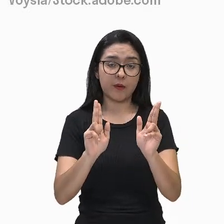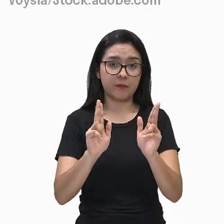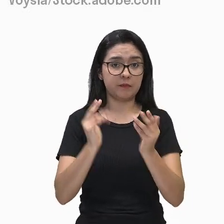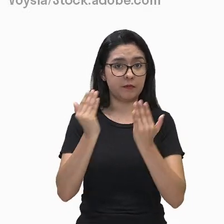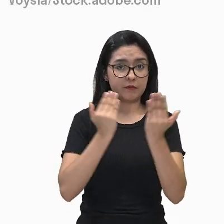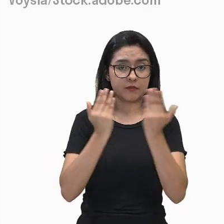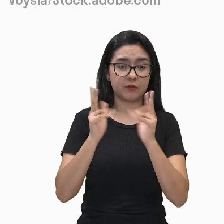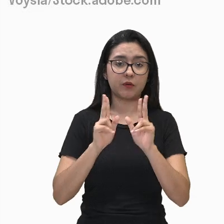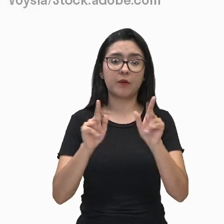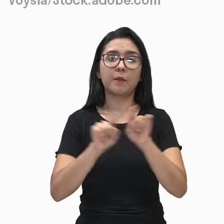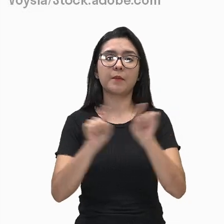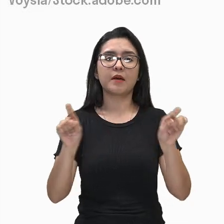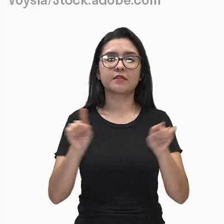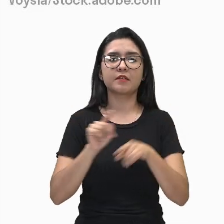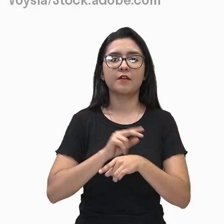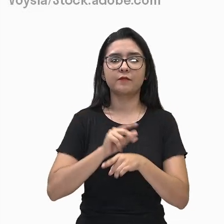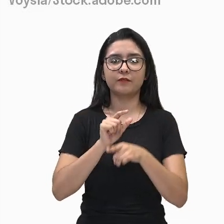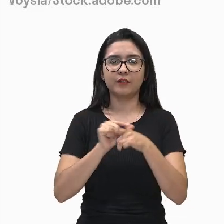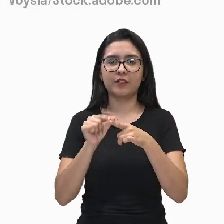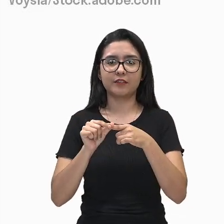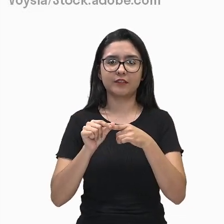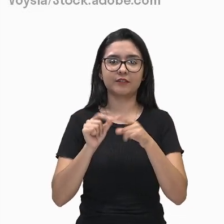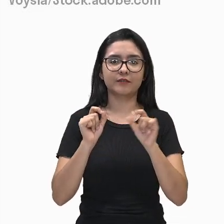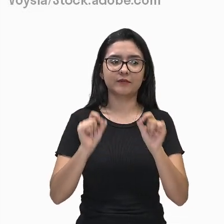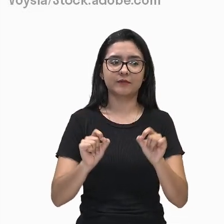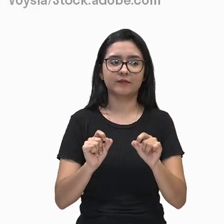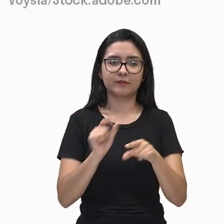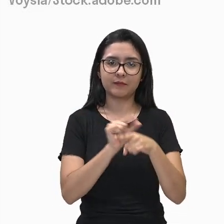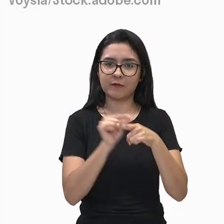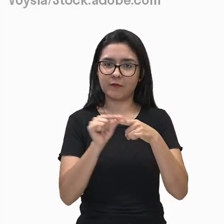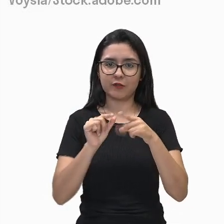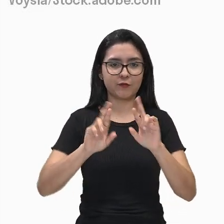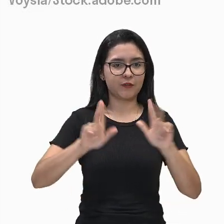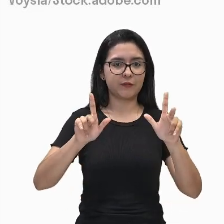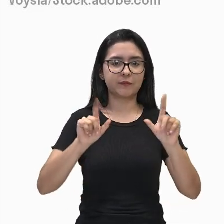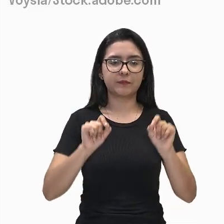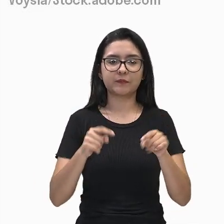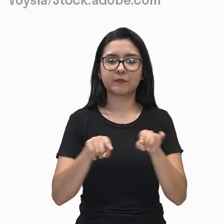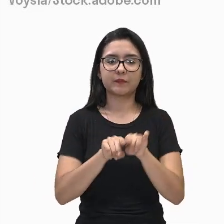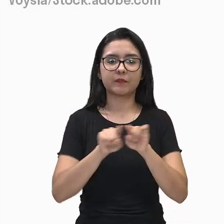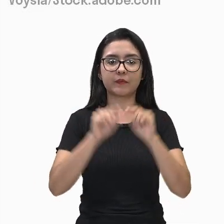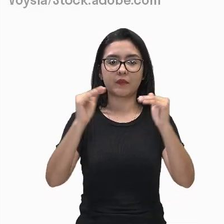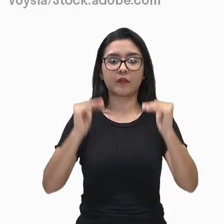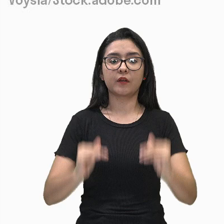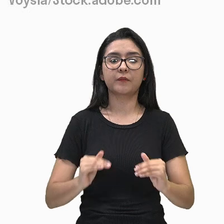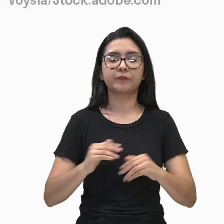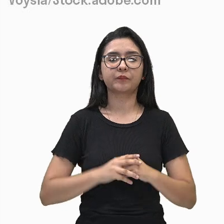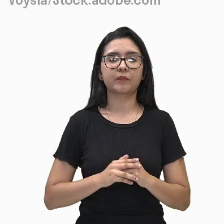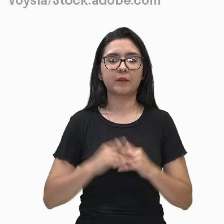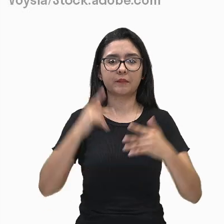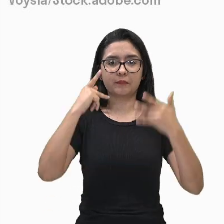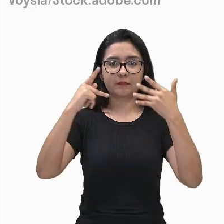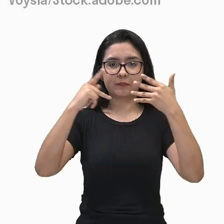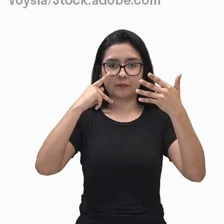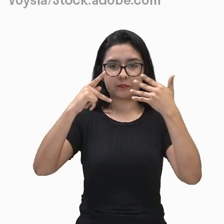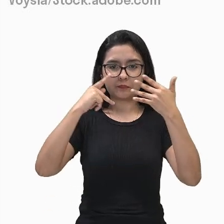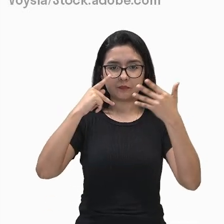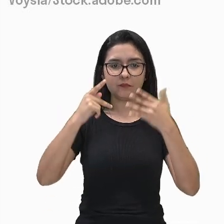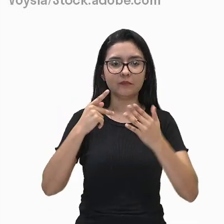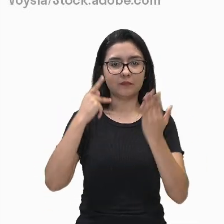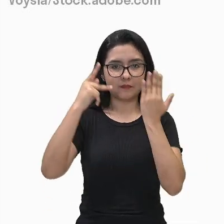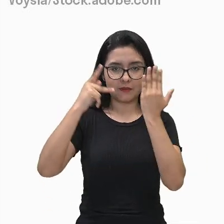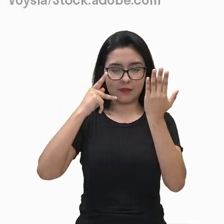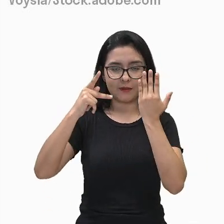tem a fonética já um pouquinho diferente. E logo em seguida temos o psiquiatra, tá bom? Mesma coisa, a gente vai